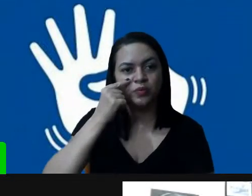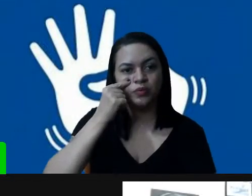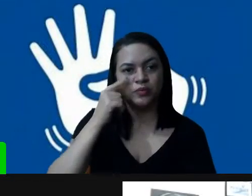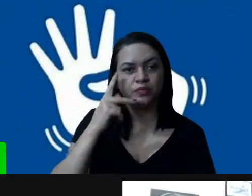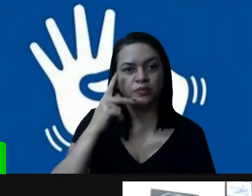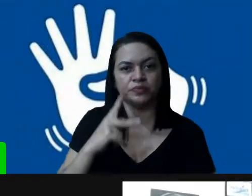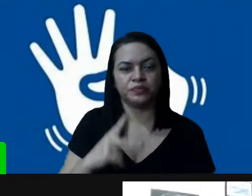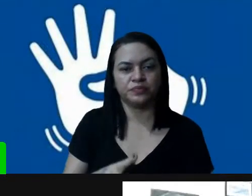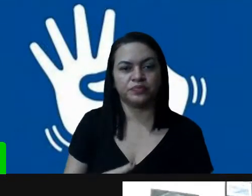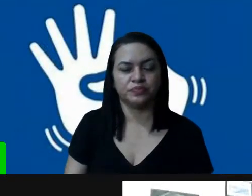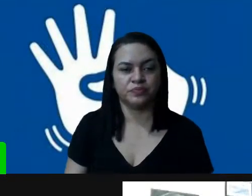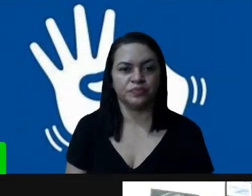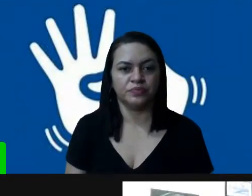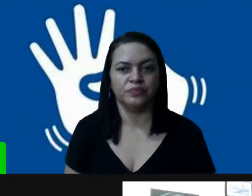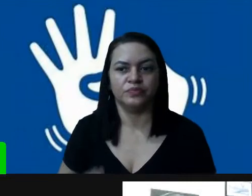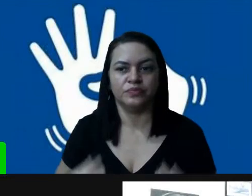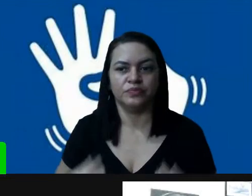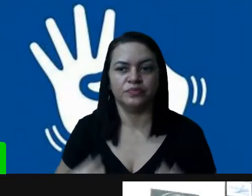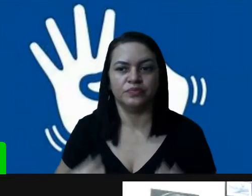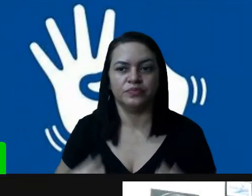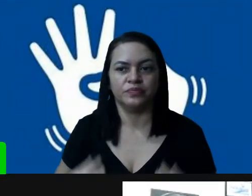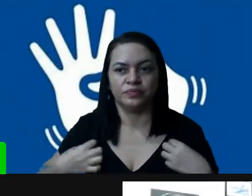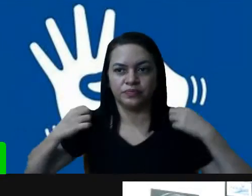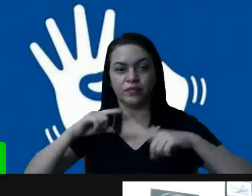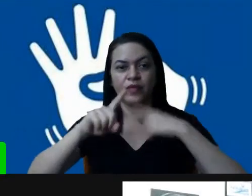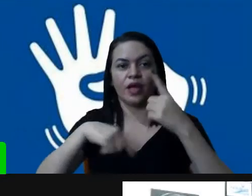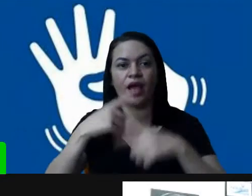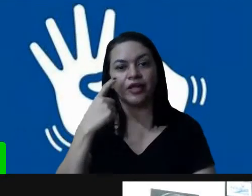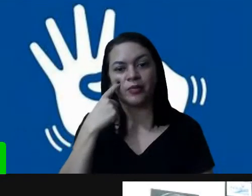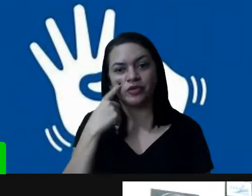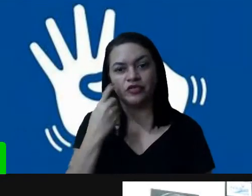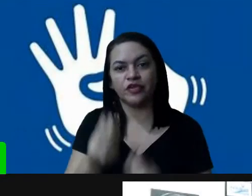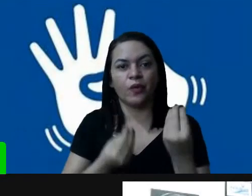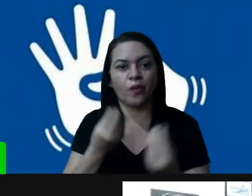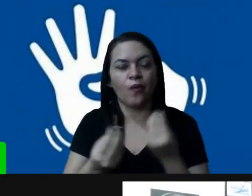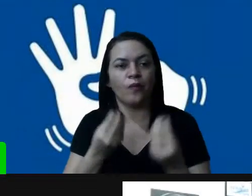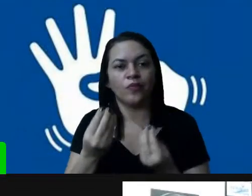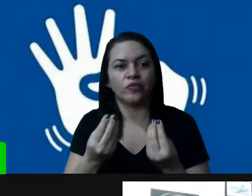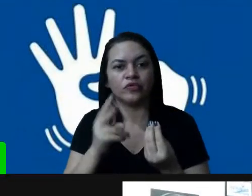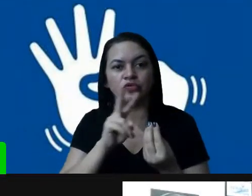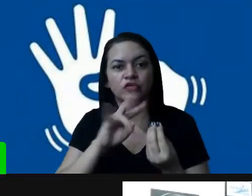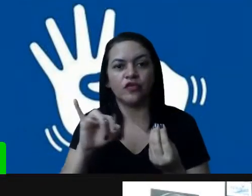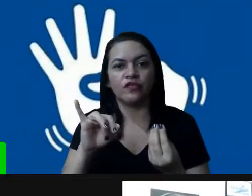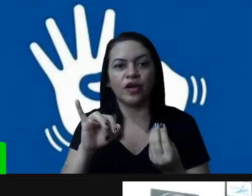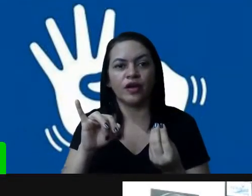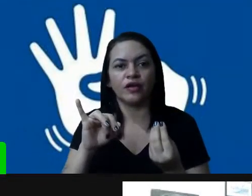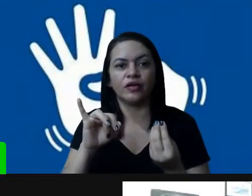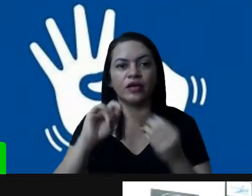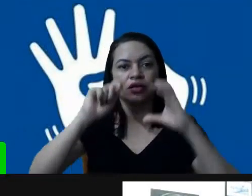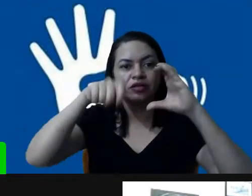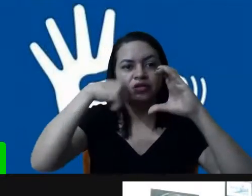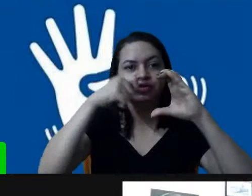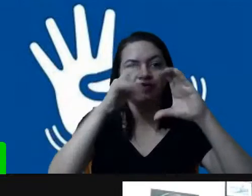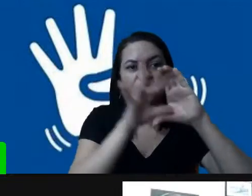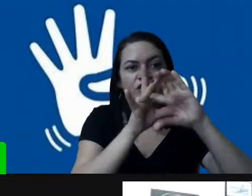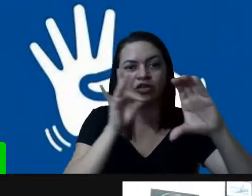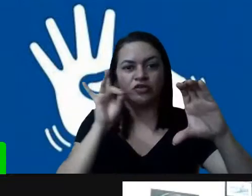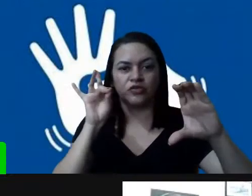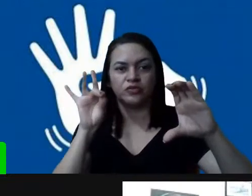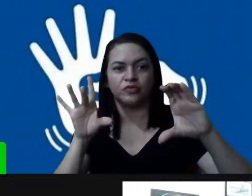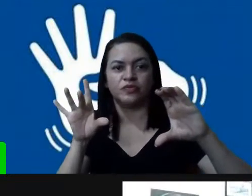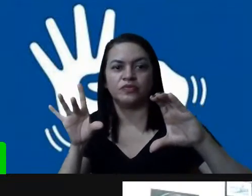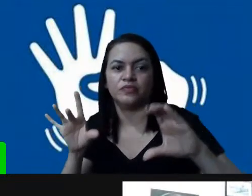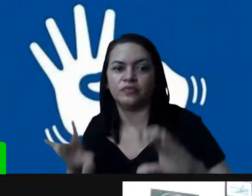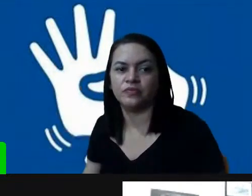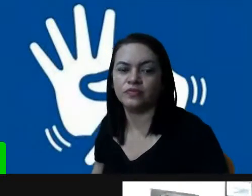Certo? No canal do YouTube. E aí depois a gente tenta de alguma forma pegar É esse para. vídeo. Não entendi. Não, nós não